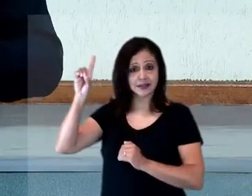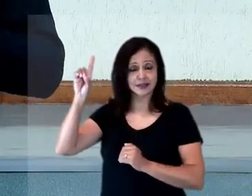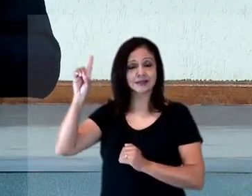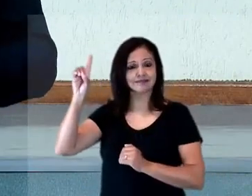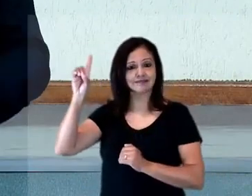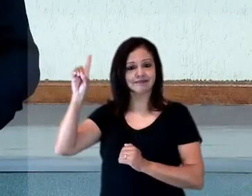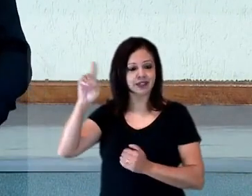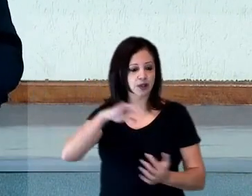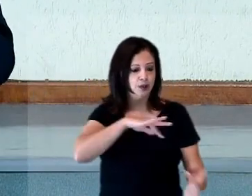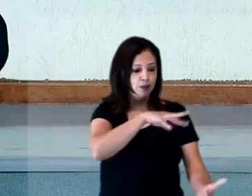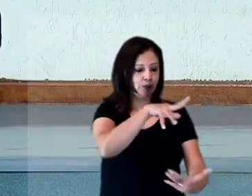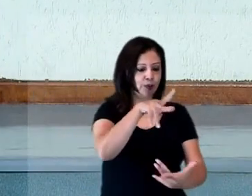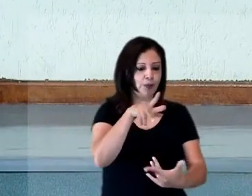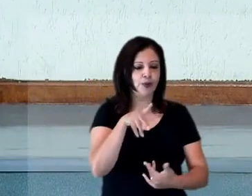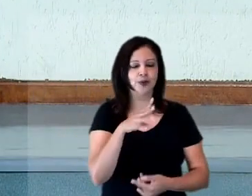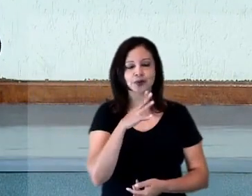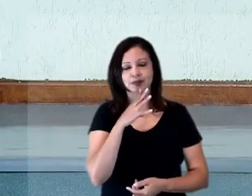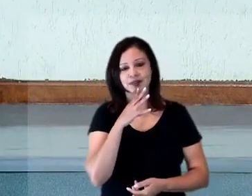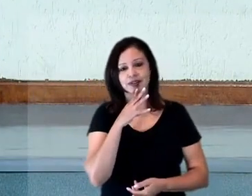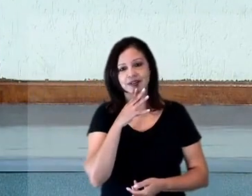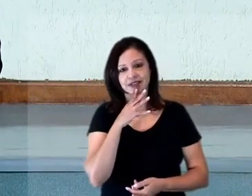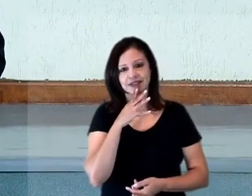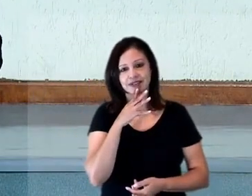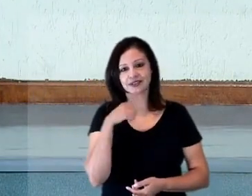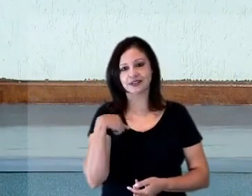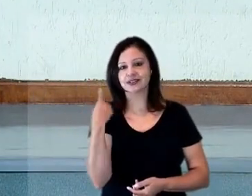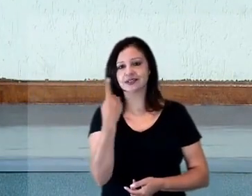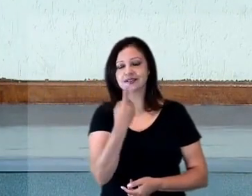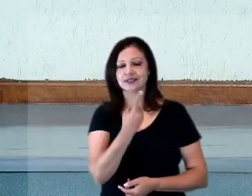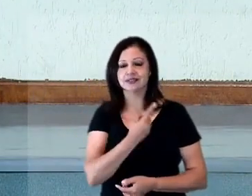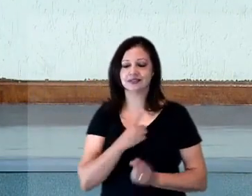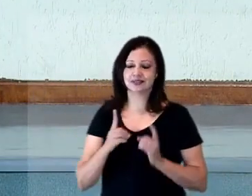seremos reconhecidos como discípulos de Jesus.